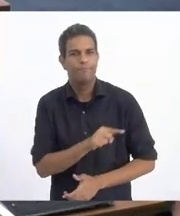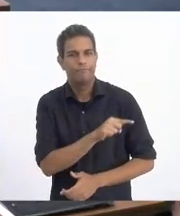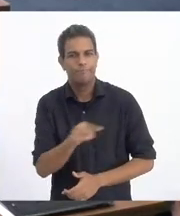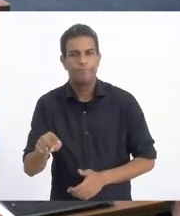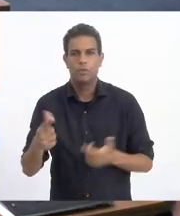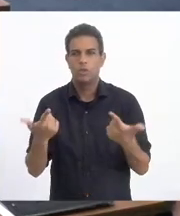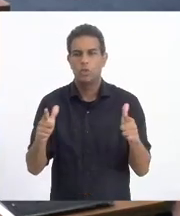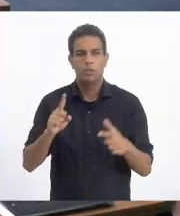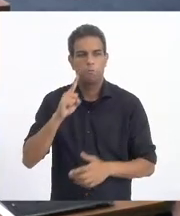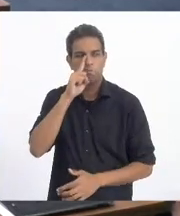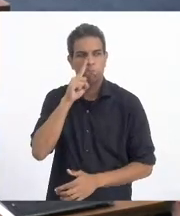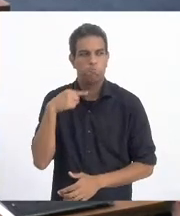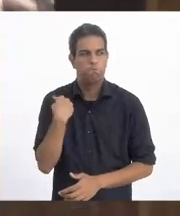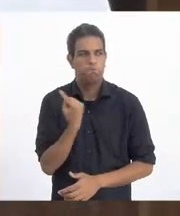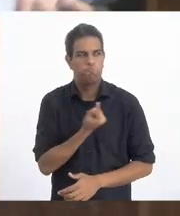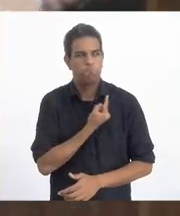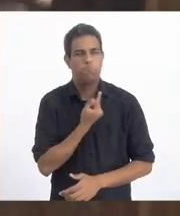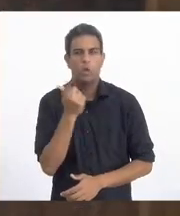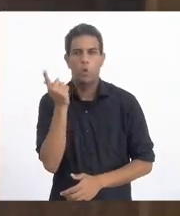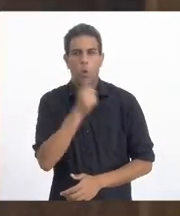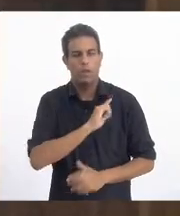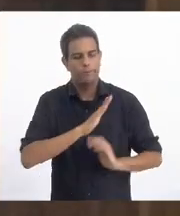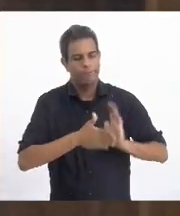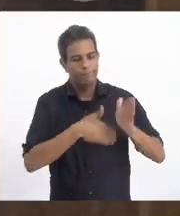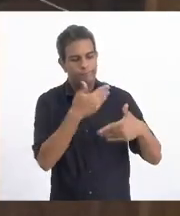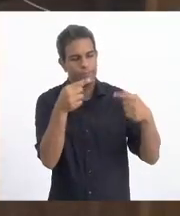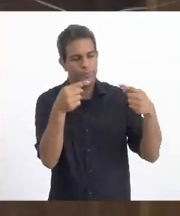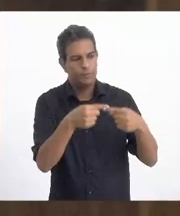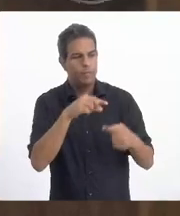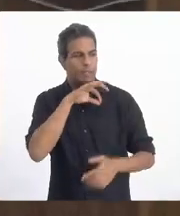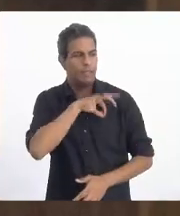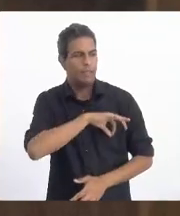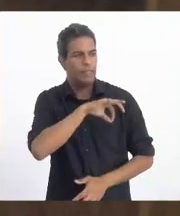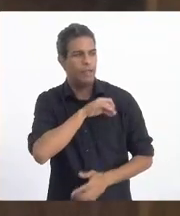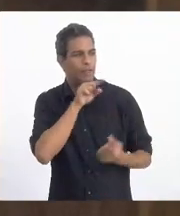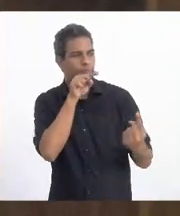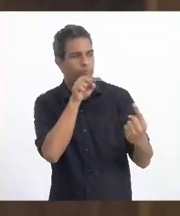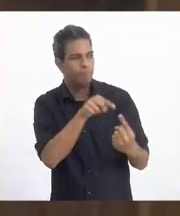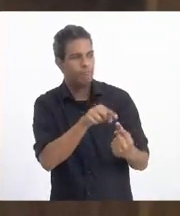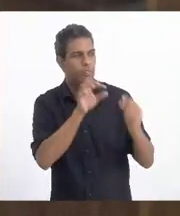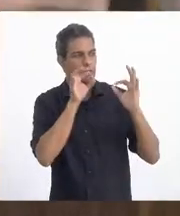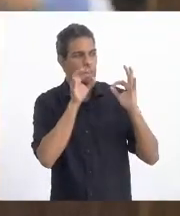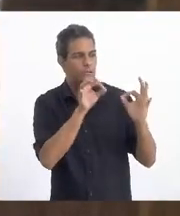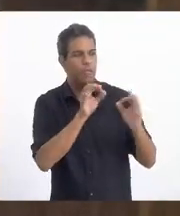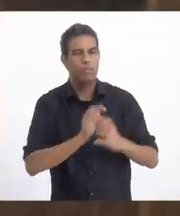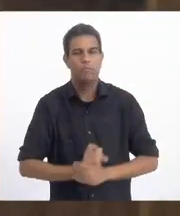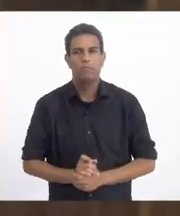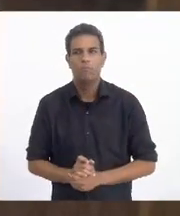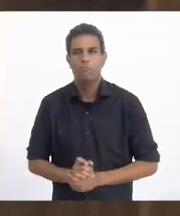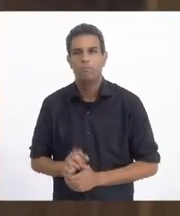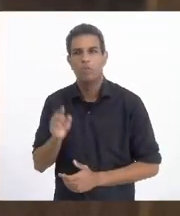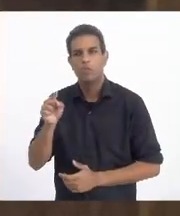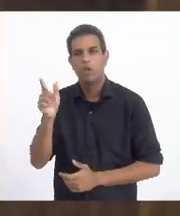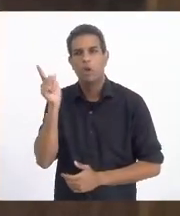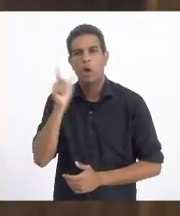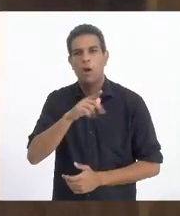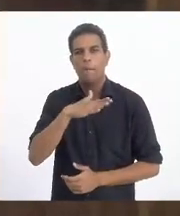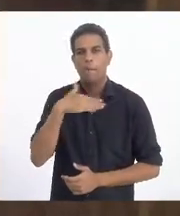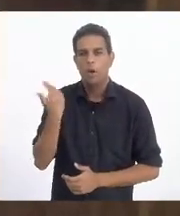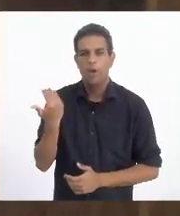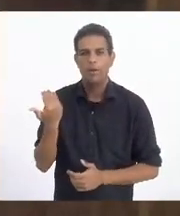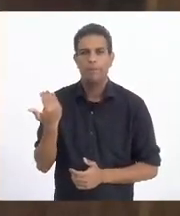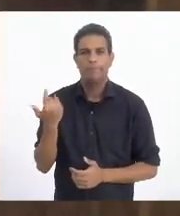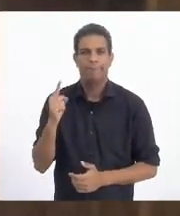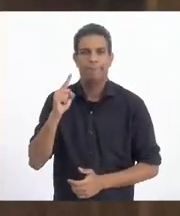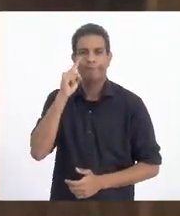não têm o risco, a pensionista vai ganhar aquele salário do colega que morreu. E aquele outro que morreu com risco,